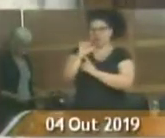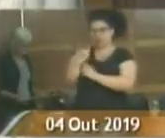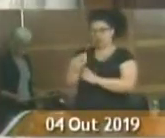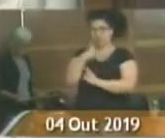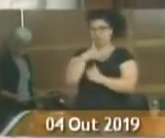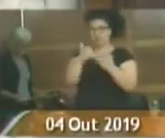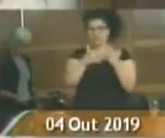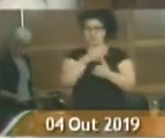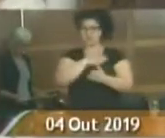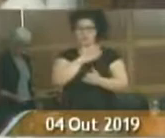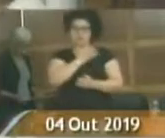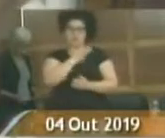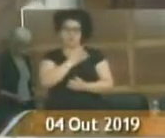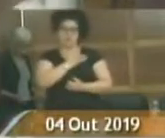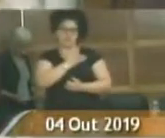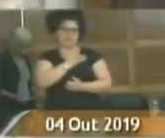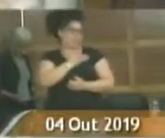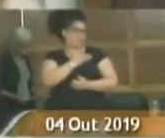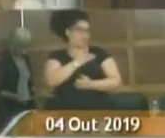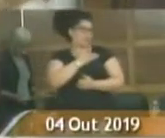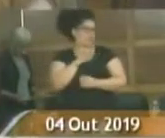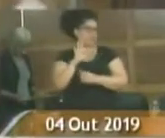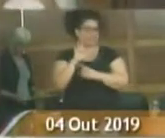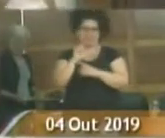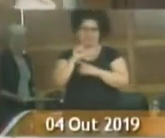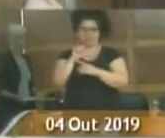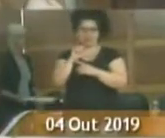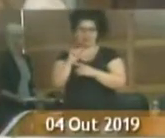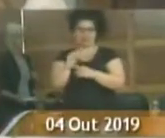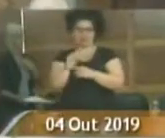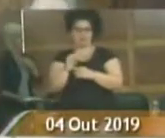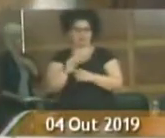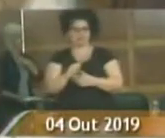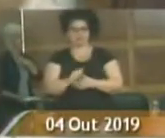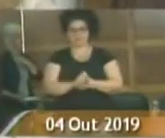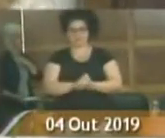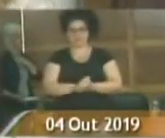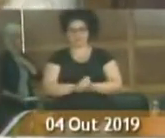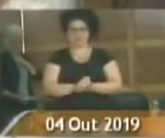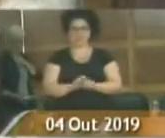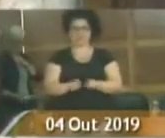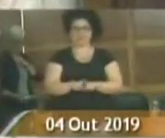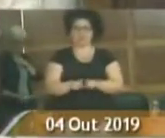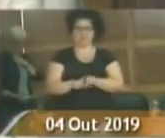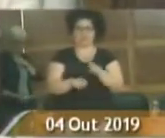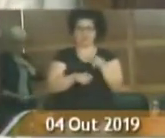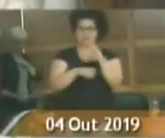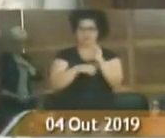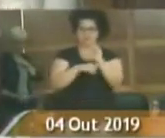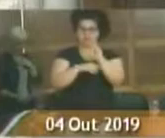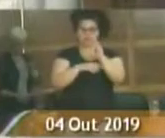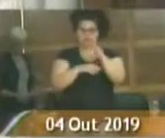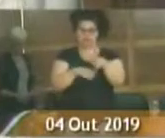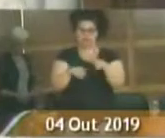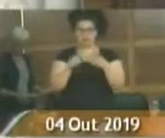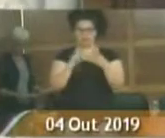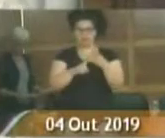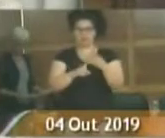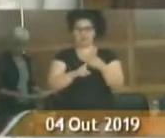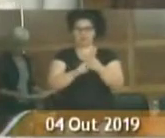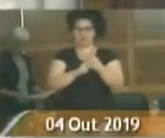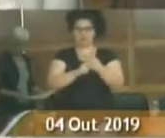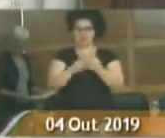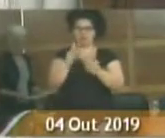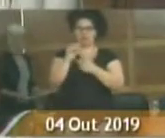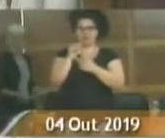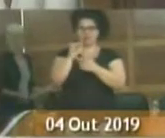brinco que é minha amiga veterinária Felícia, entendeu? A doutora Karen, a doutora Alessandra, o doutor Daniel estava aí, mas eu